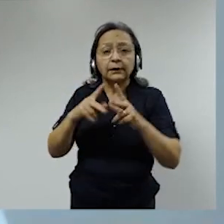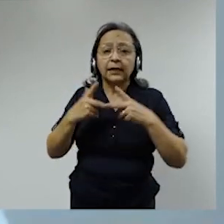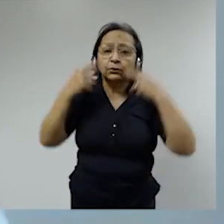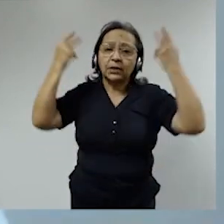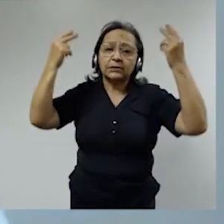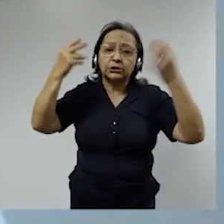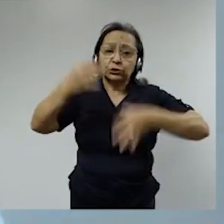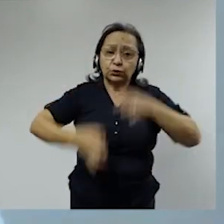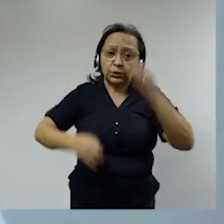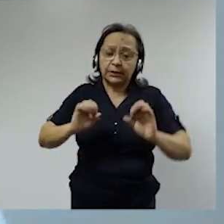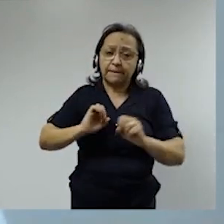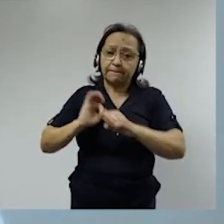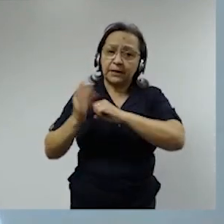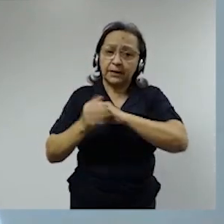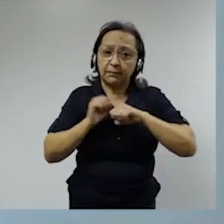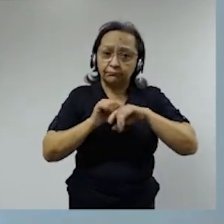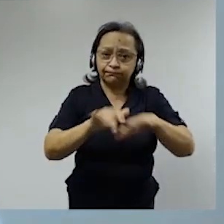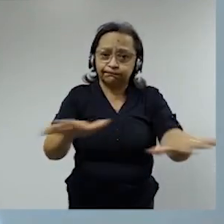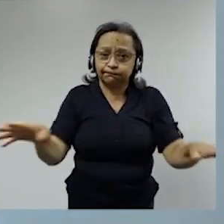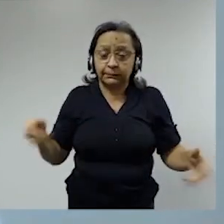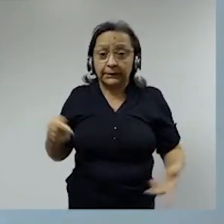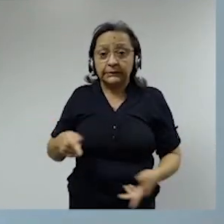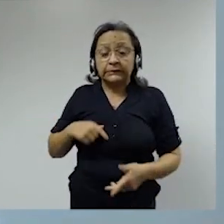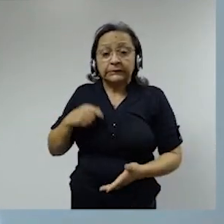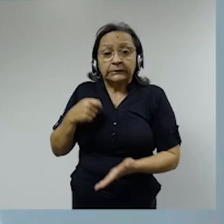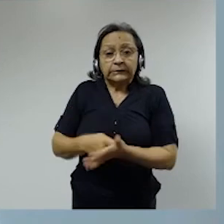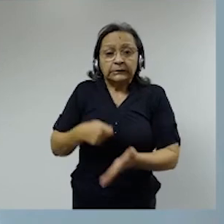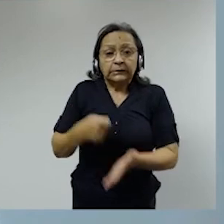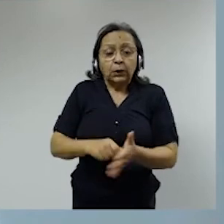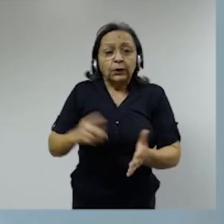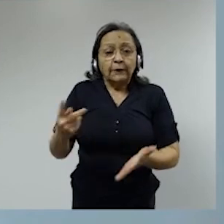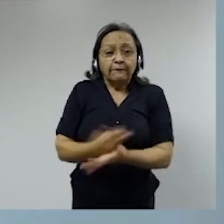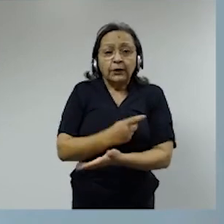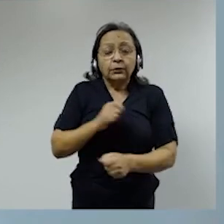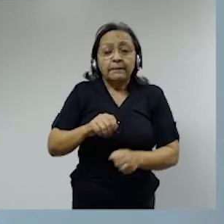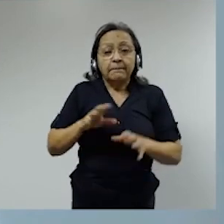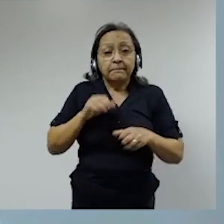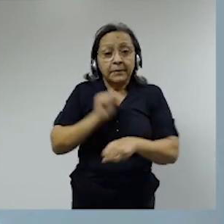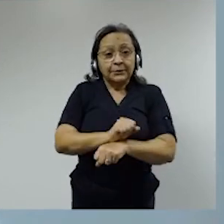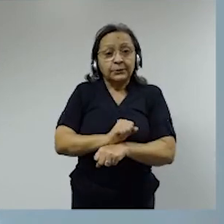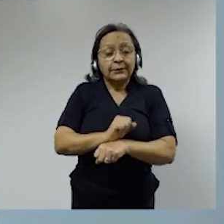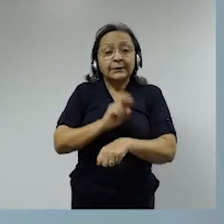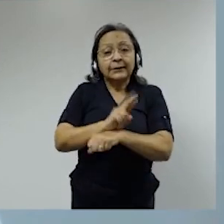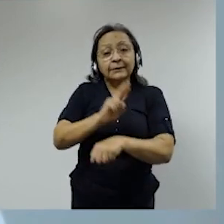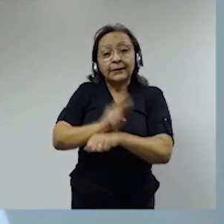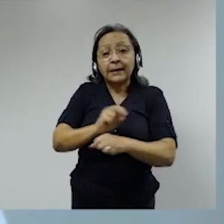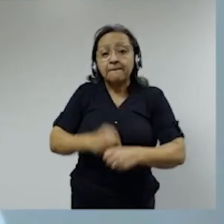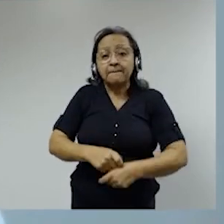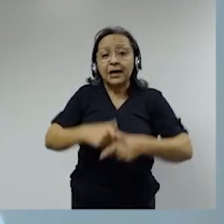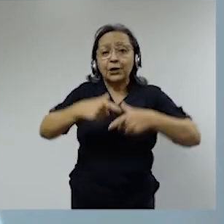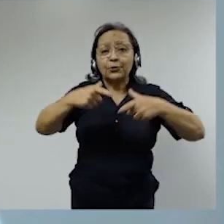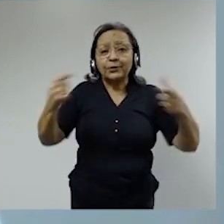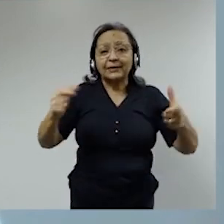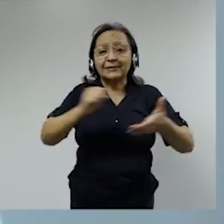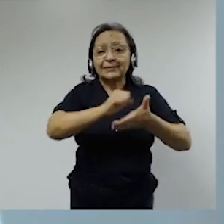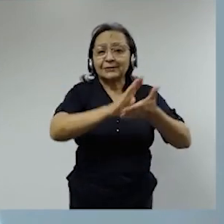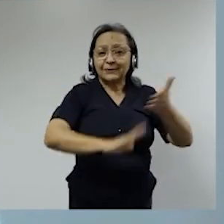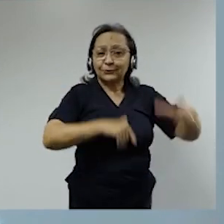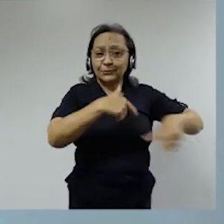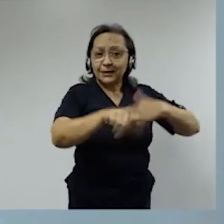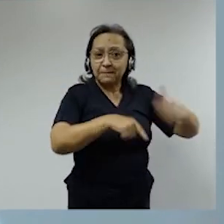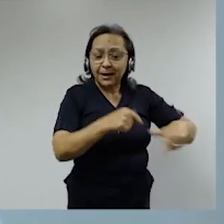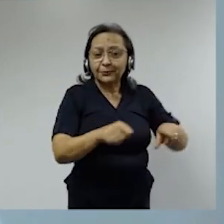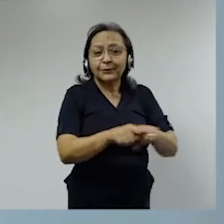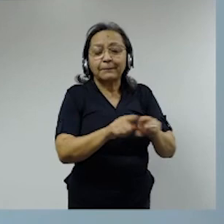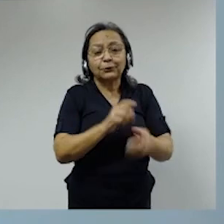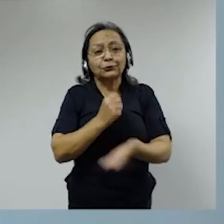pandemia. Essa definição se impunha para estabelecer os efeitos da paralisação temporária da maioria das atividades